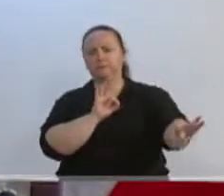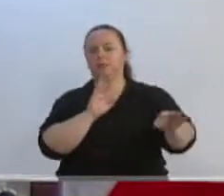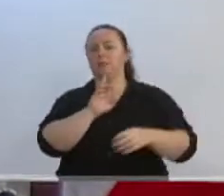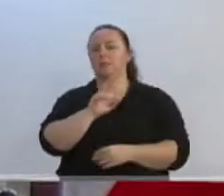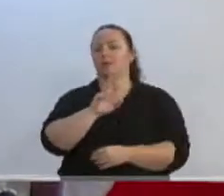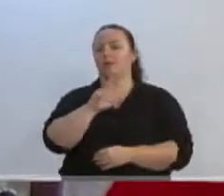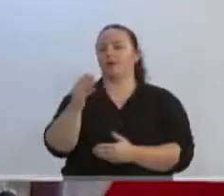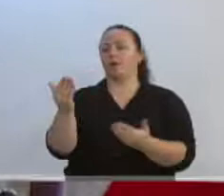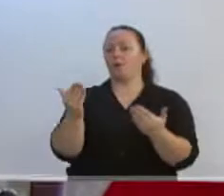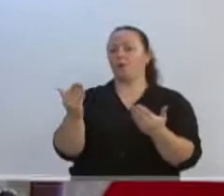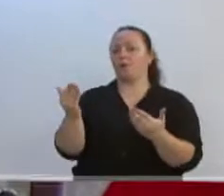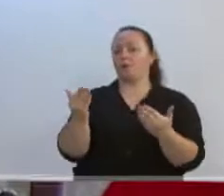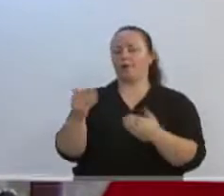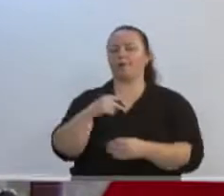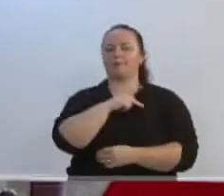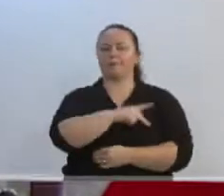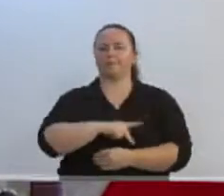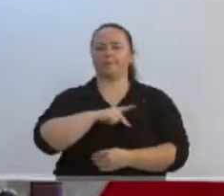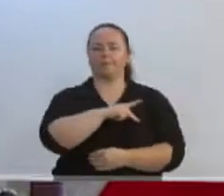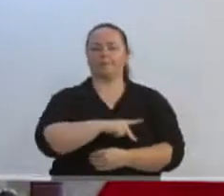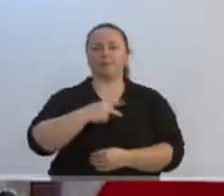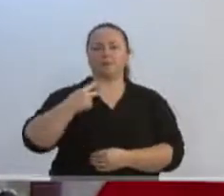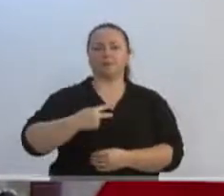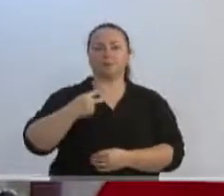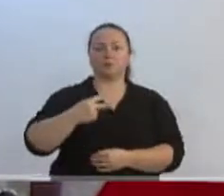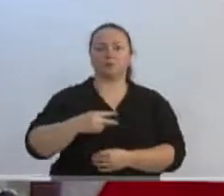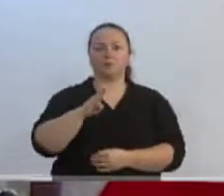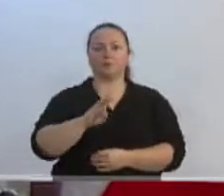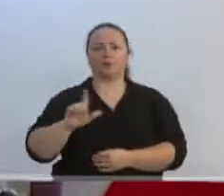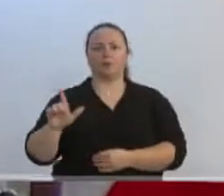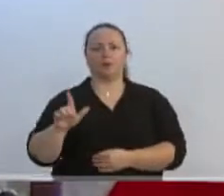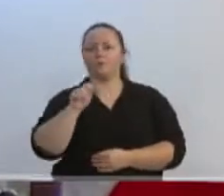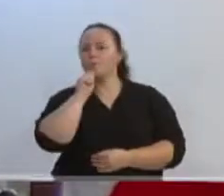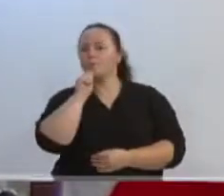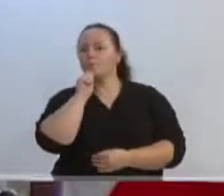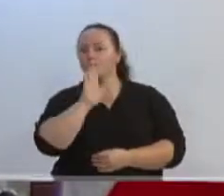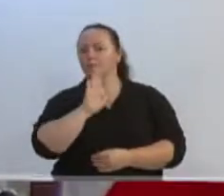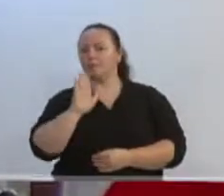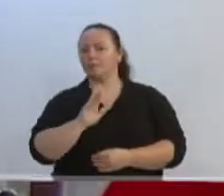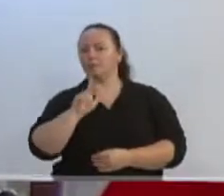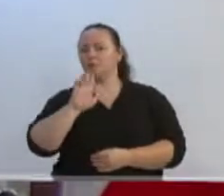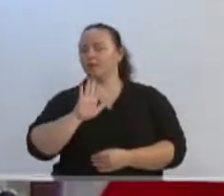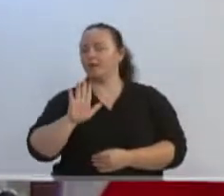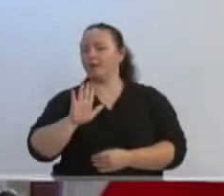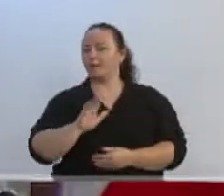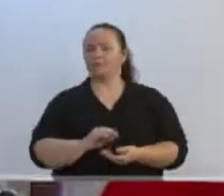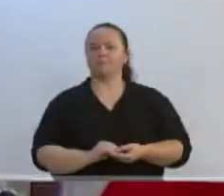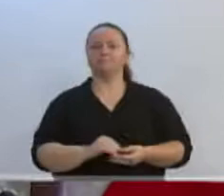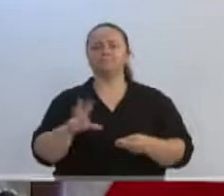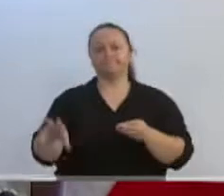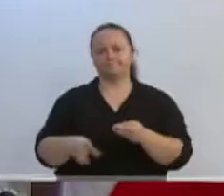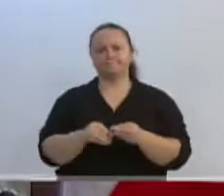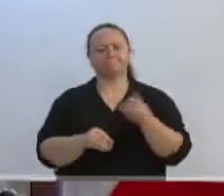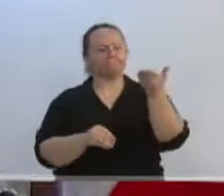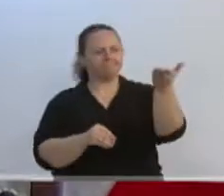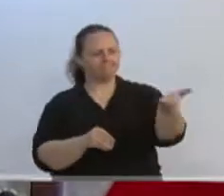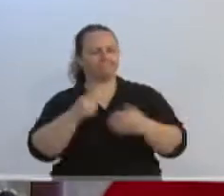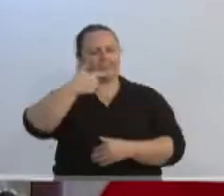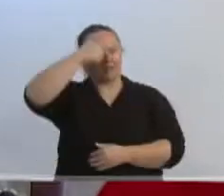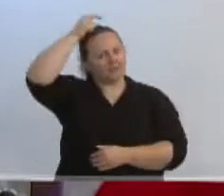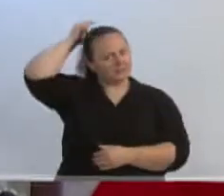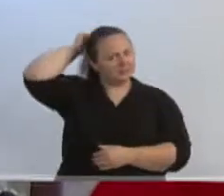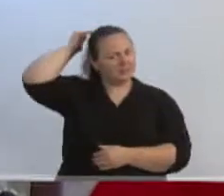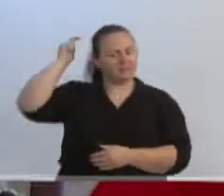comparativo com o Pedro II, que é um colégio que é o maior colégio de Blumenau. Talvez seja um pouco diferente. Quero conceder a parte ao vereador Adriano. Vereador